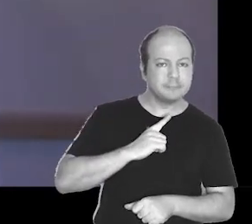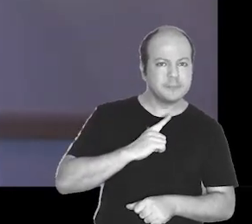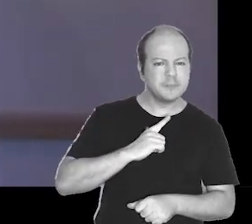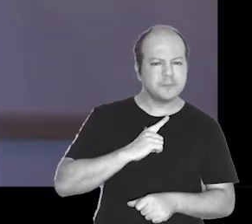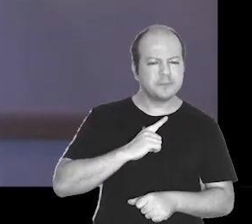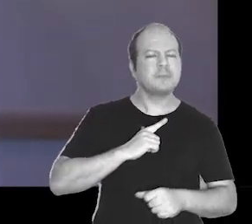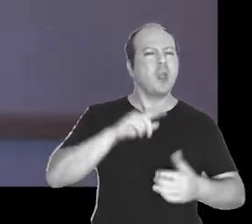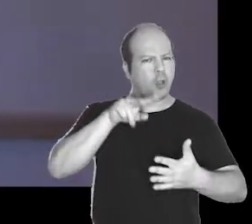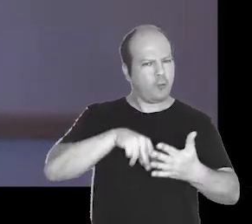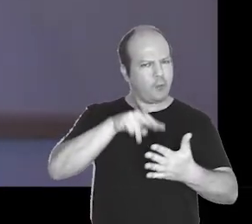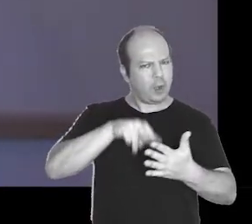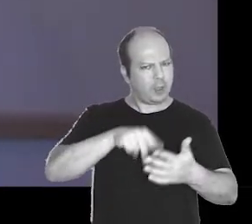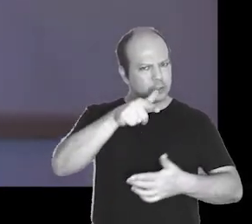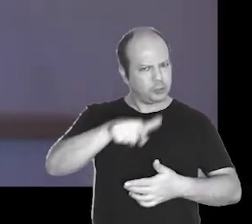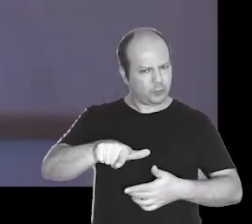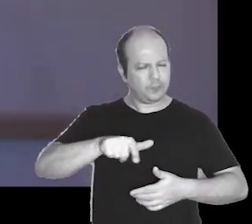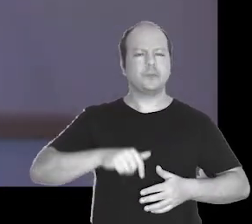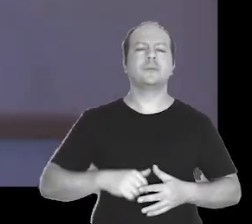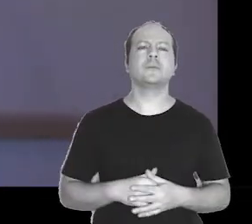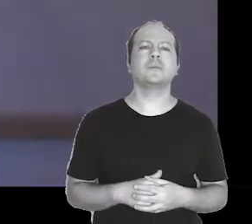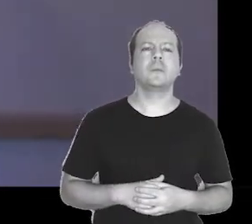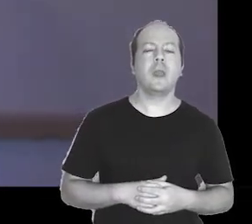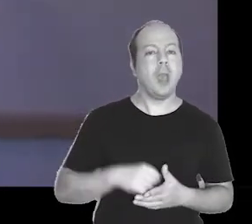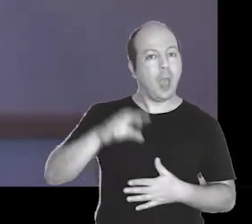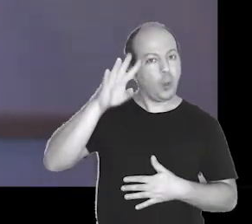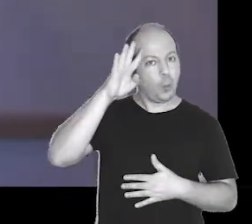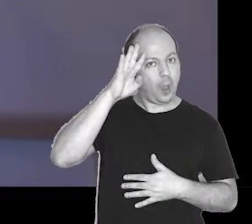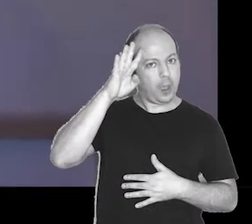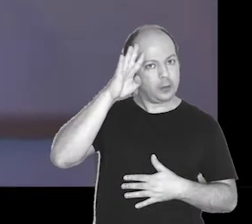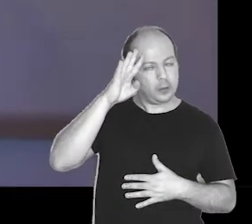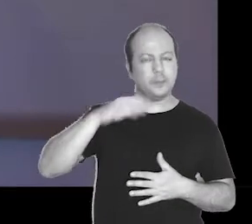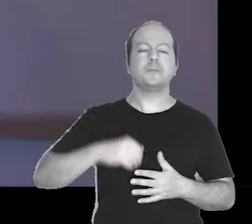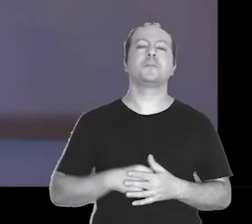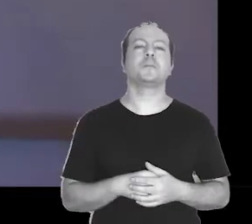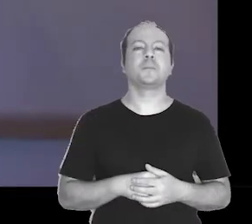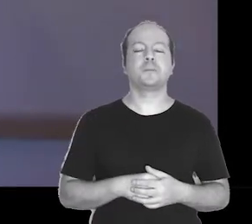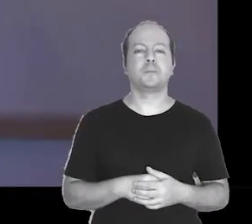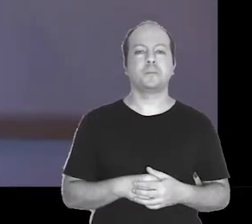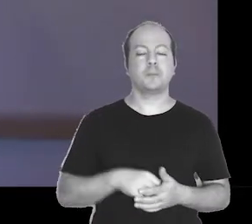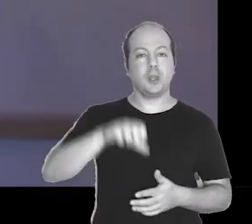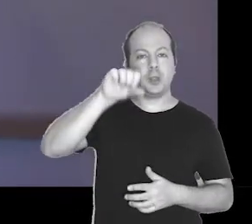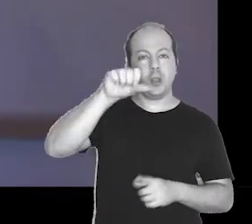Eu vou ler de novo. Na quarta-feira,